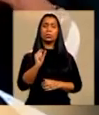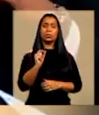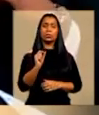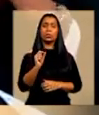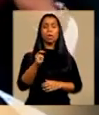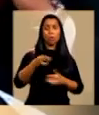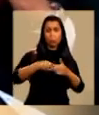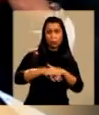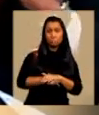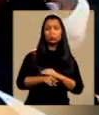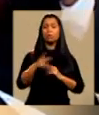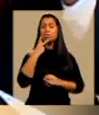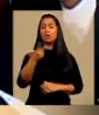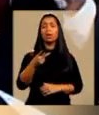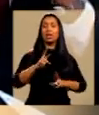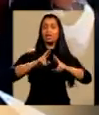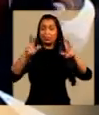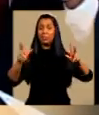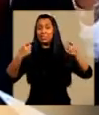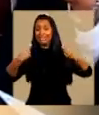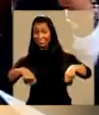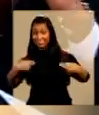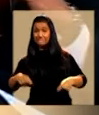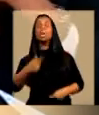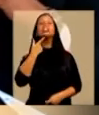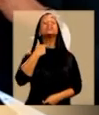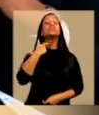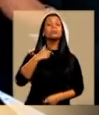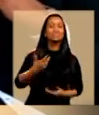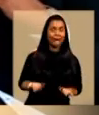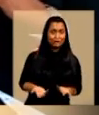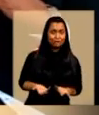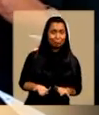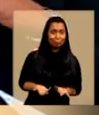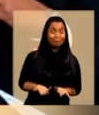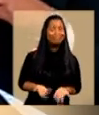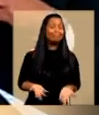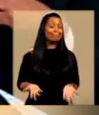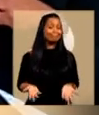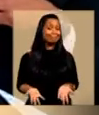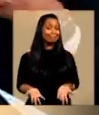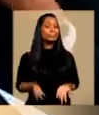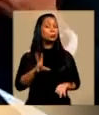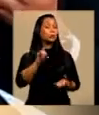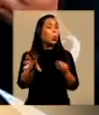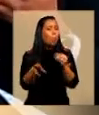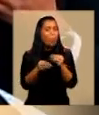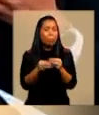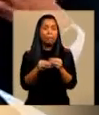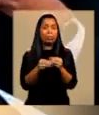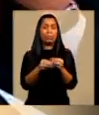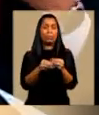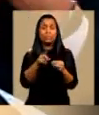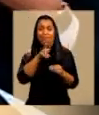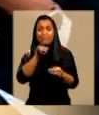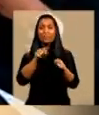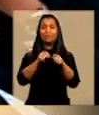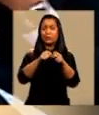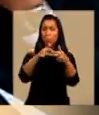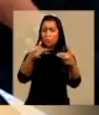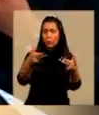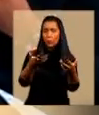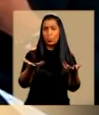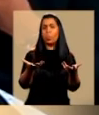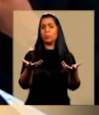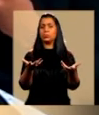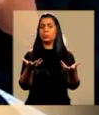dizendo, assim, eu costumo dizer a diferença entre a necessidade e o desejo, né? Então, assim, é só um complemento. Se quando você vai